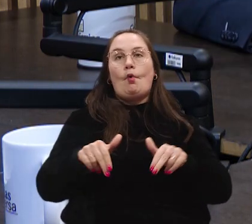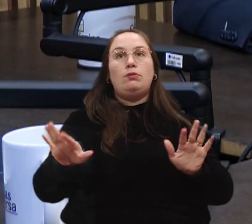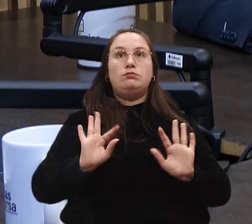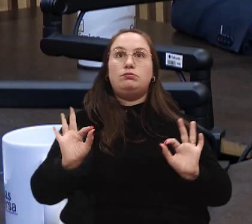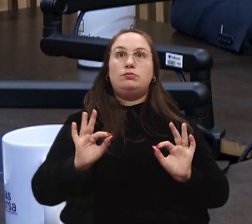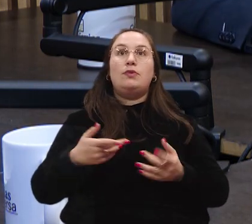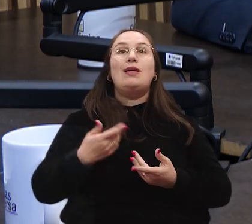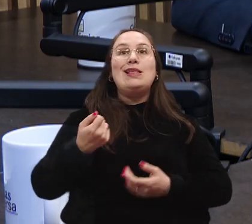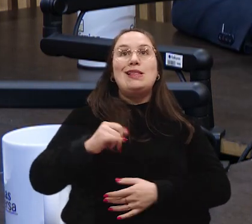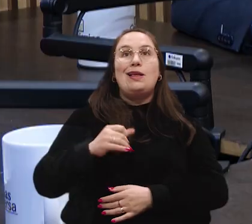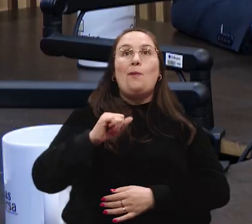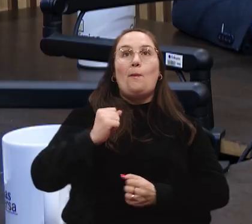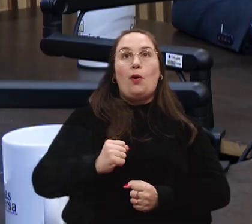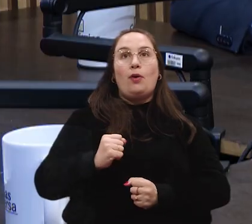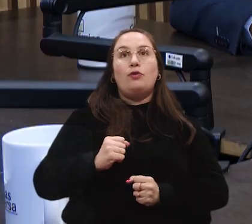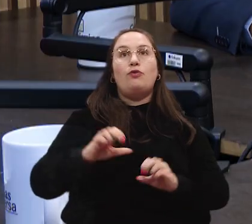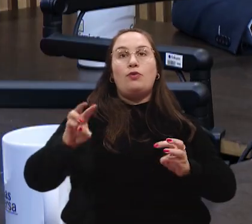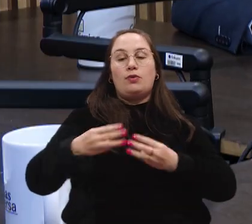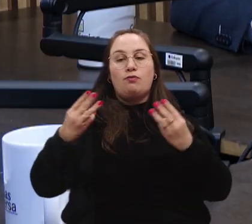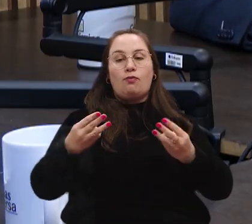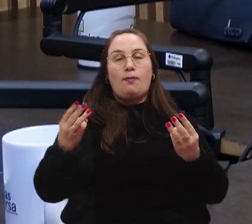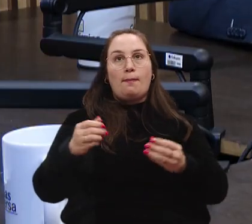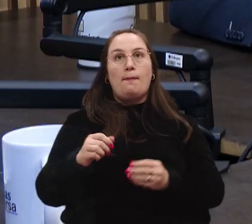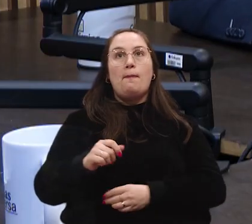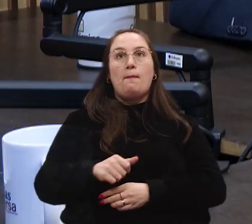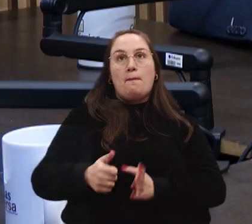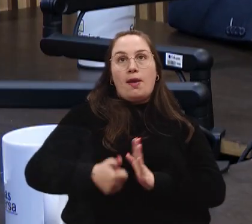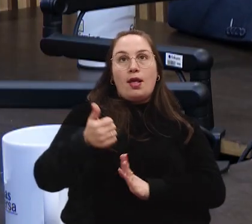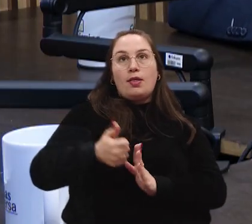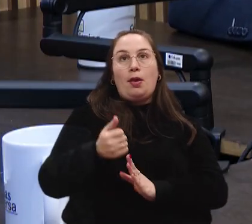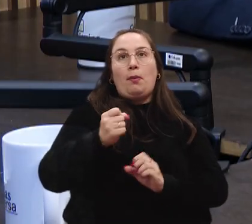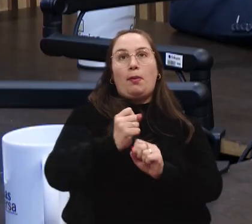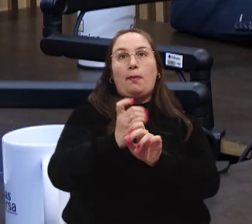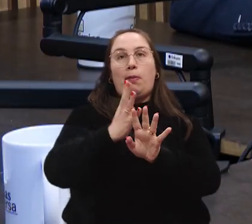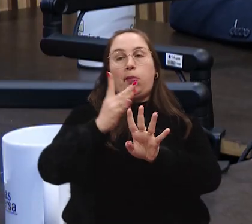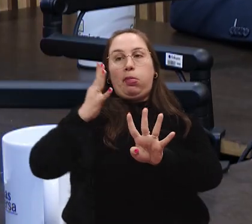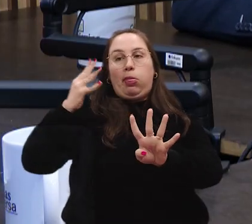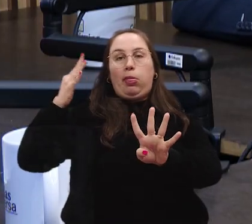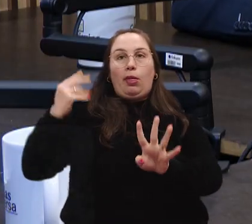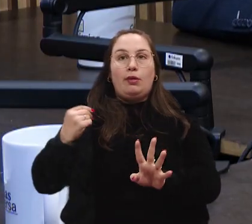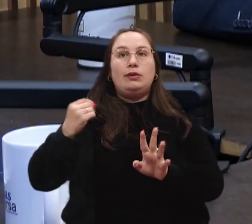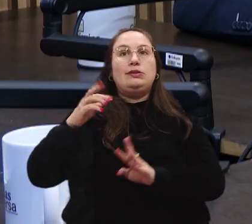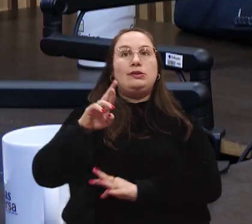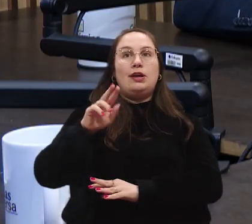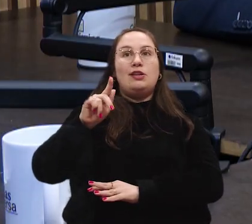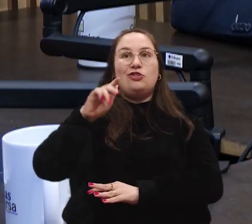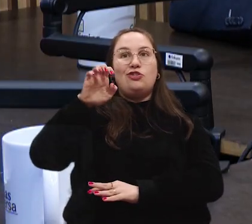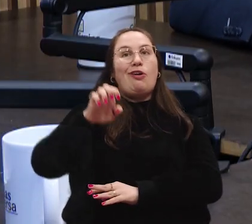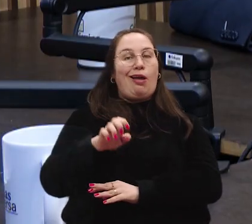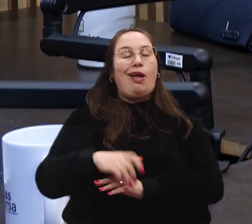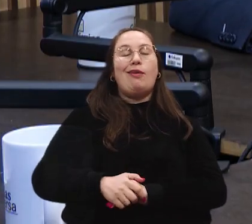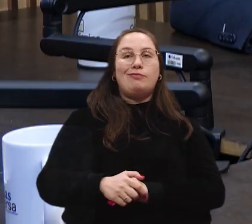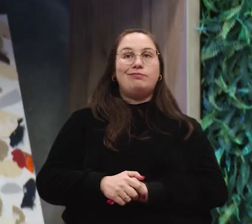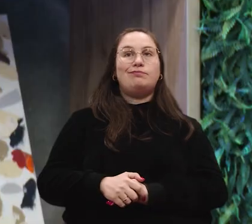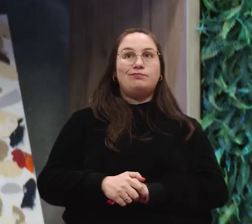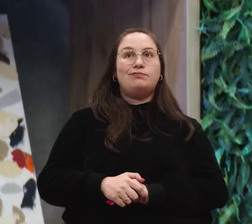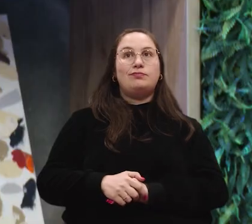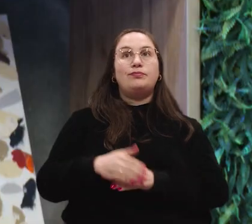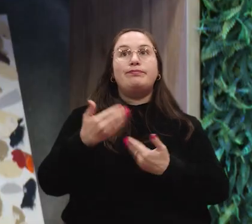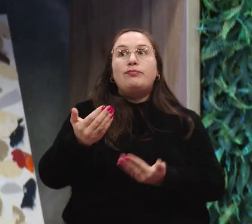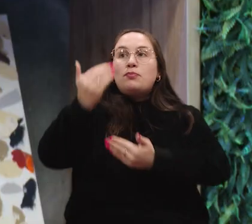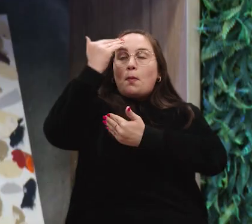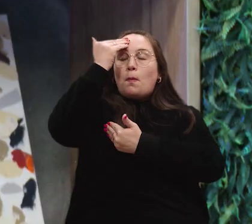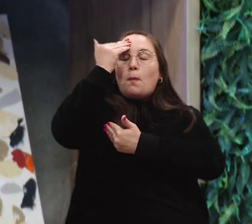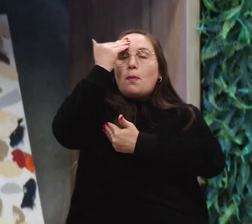tiver condições hoje de fazer através do site, que eu faça, porque devido às reclamações da RGE está dando um pouco de fila. Perfeito.